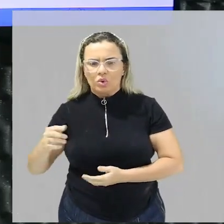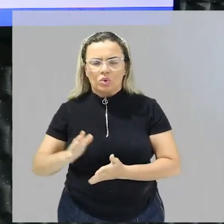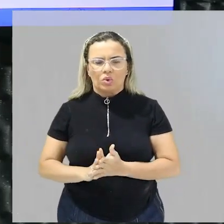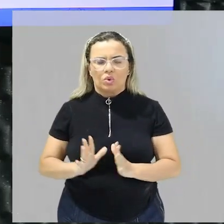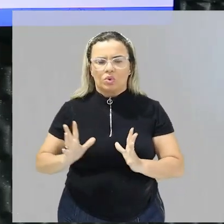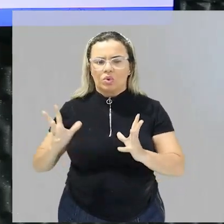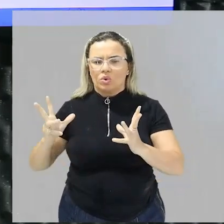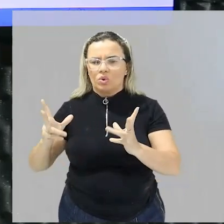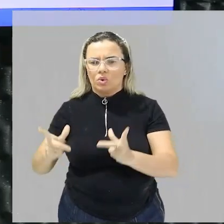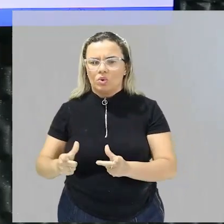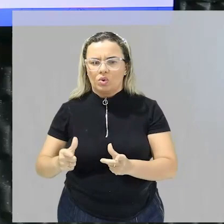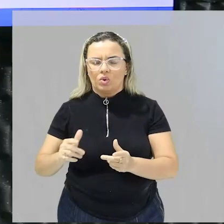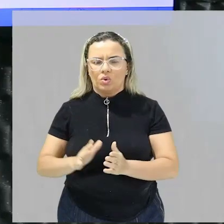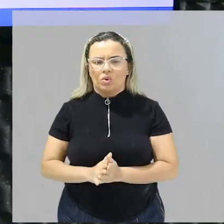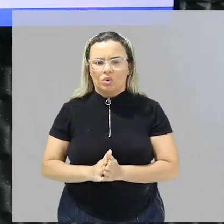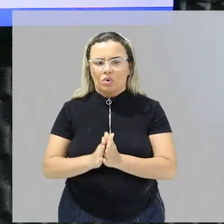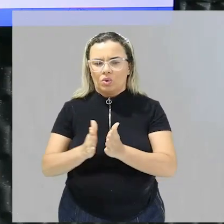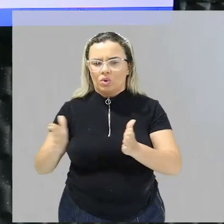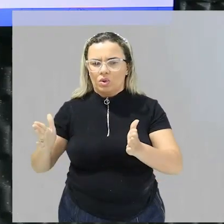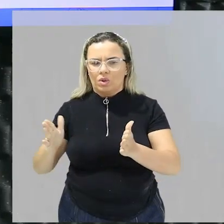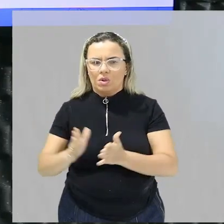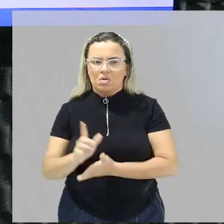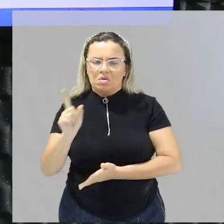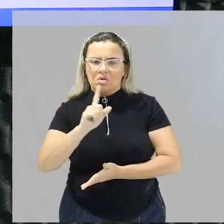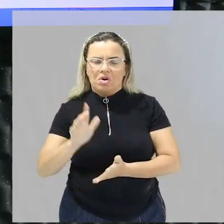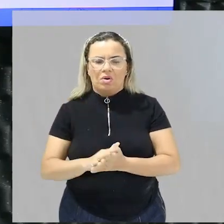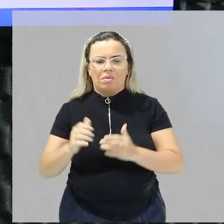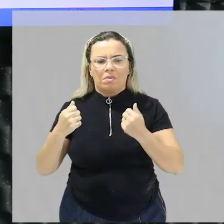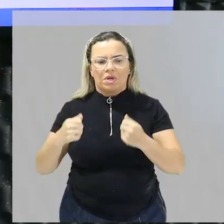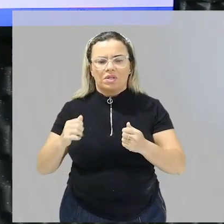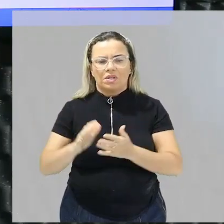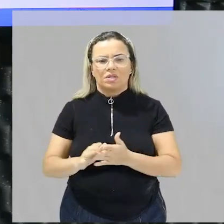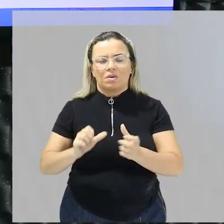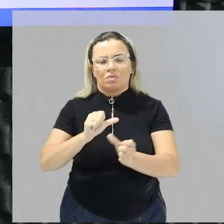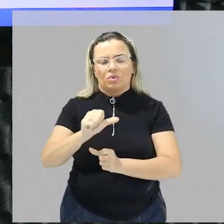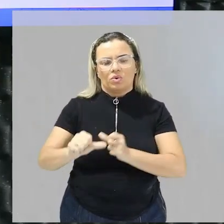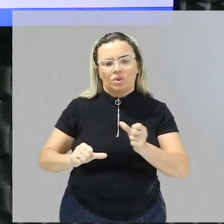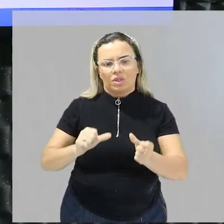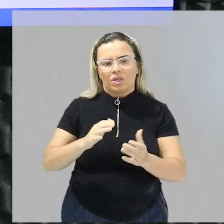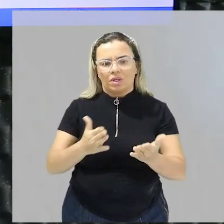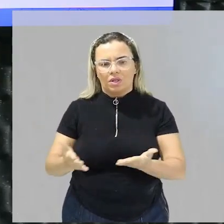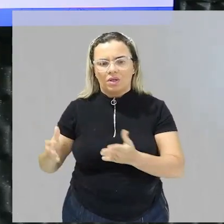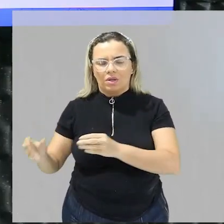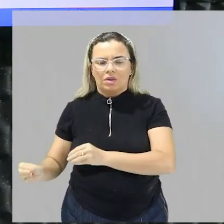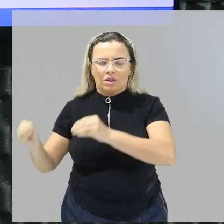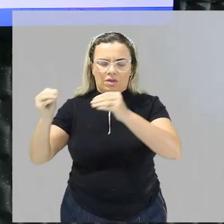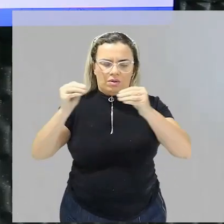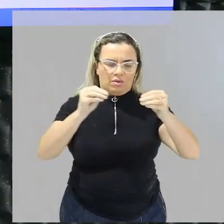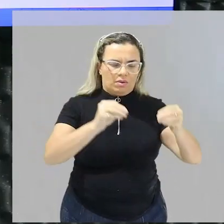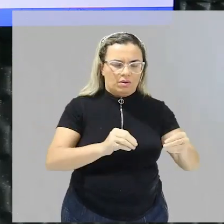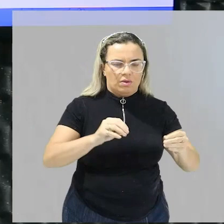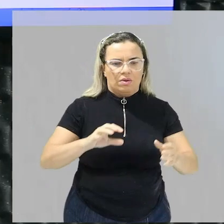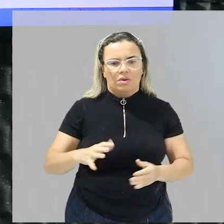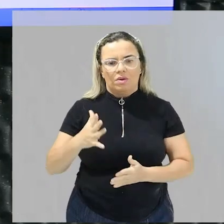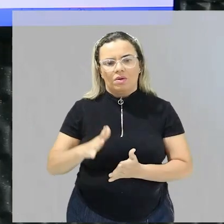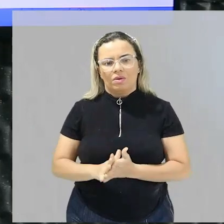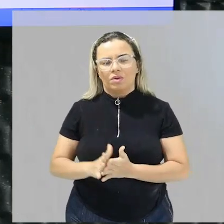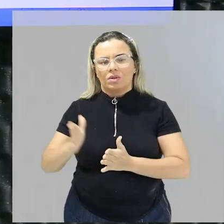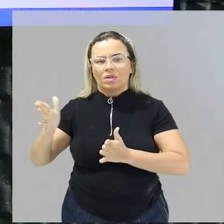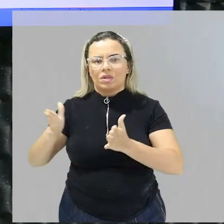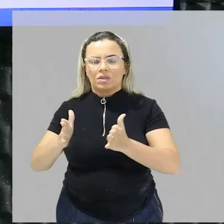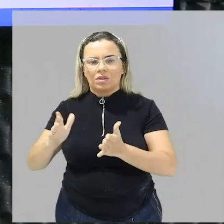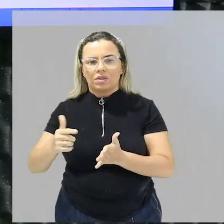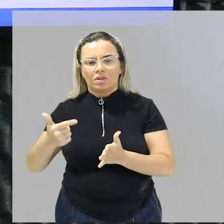o bloco, eu não preciso mexer no sinal, tá bom? Então, foi justamente o que aconteceu, ó. Perceba que no segundo